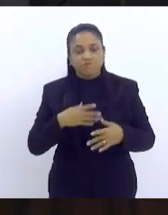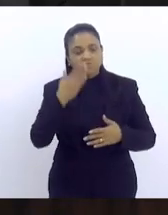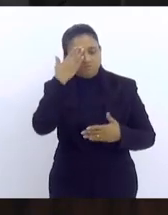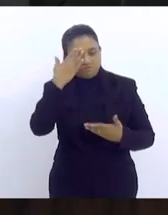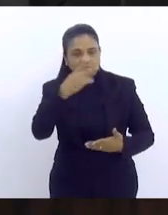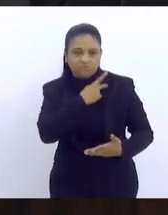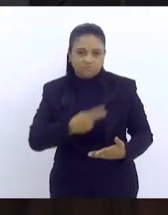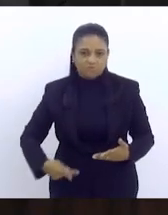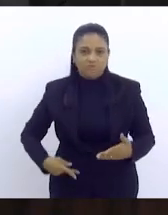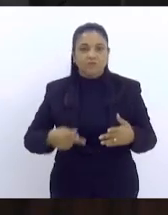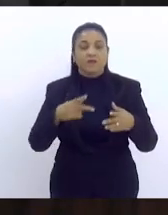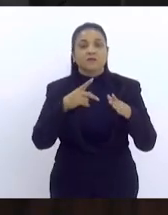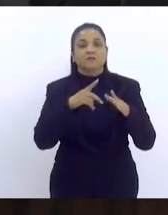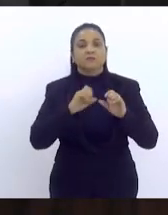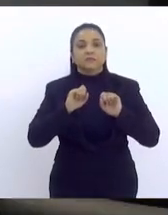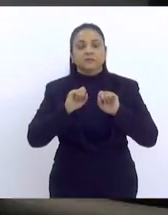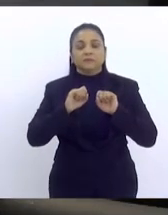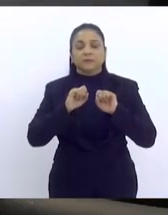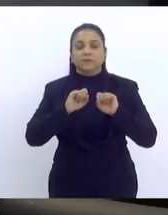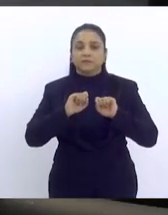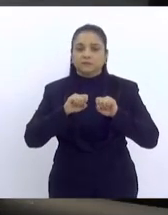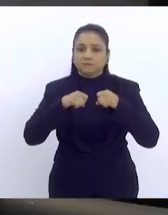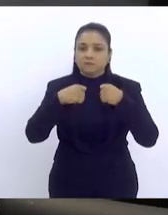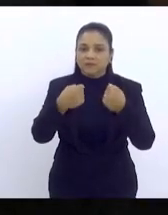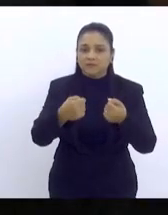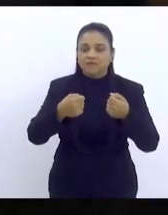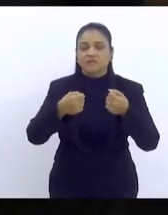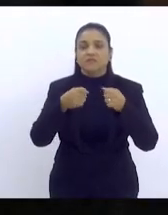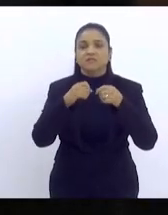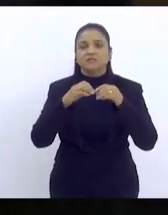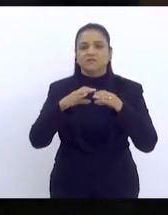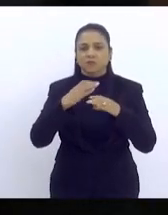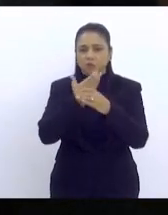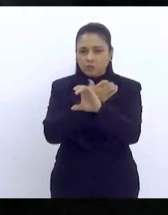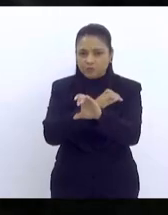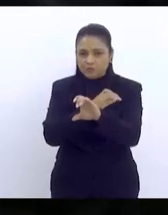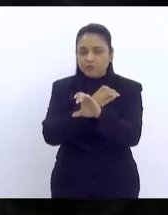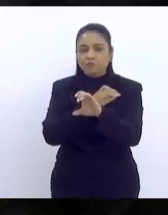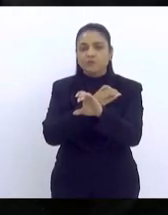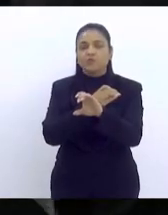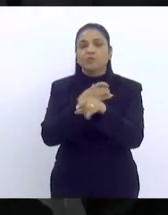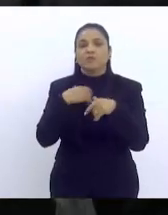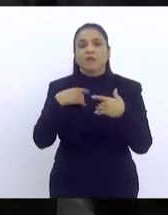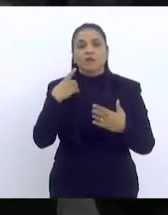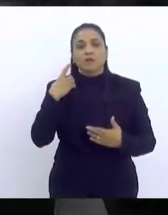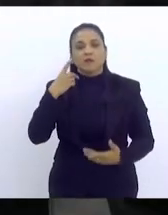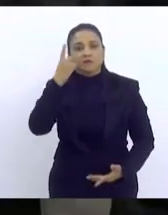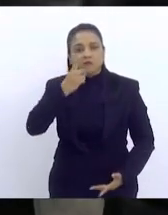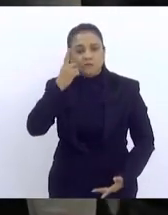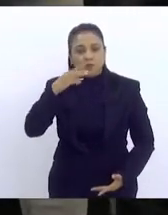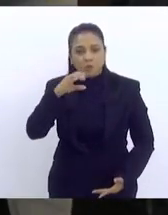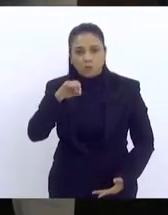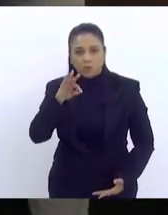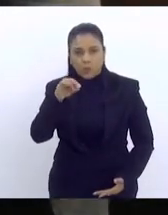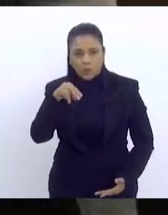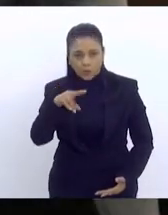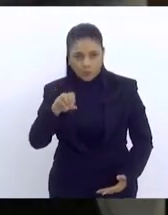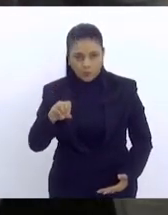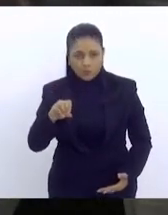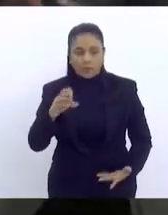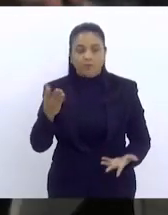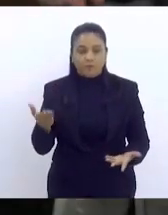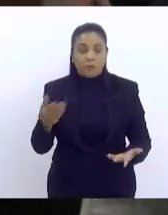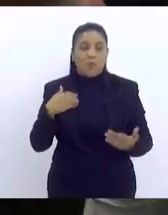Defesa Civil do deputado Antônio de Paula presidenta eu não tenho por hábito não é quando sou convocado